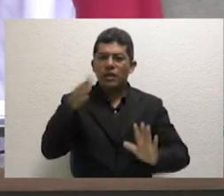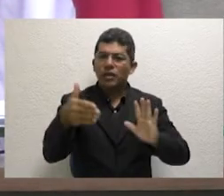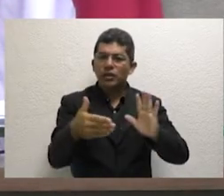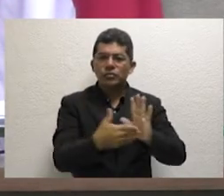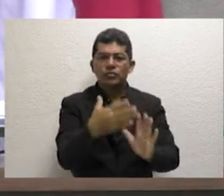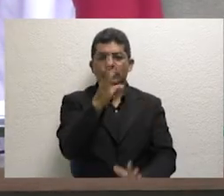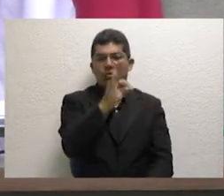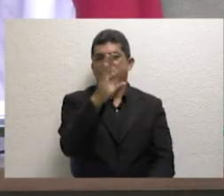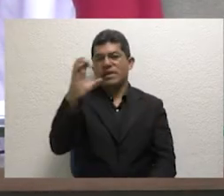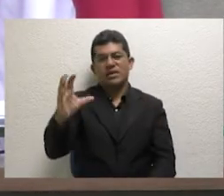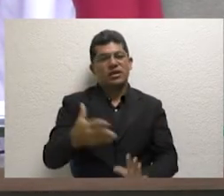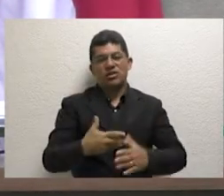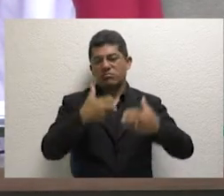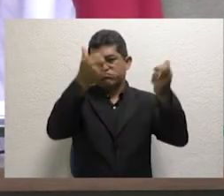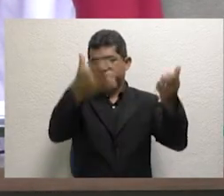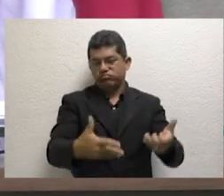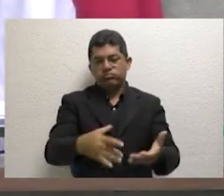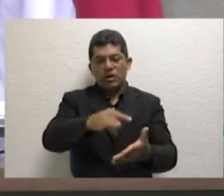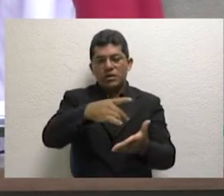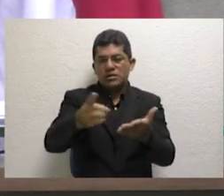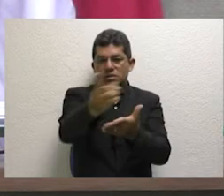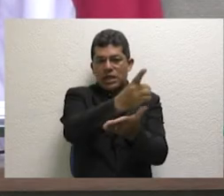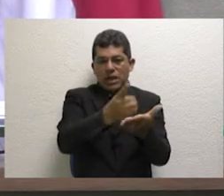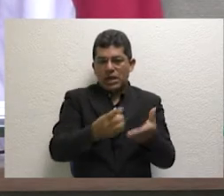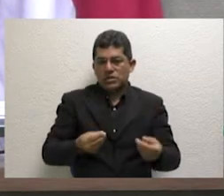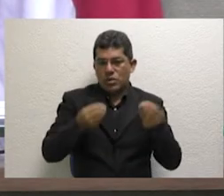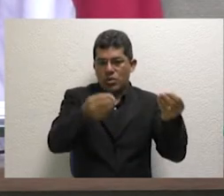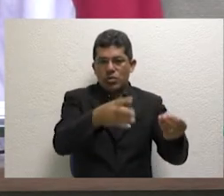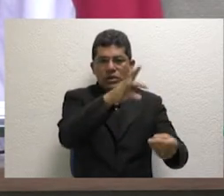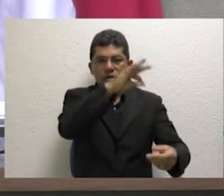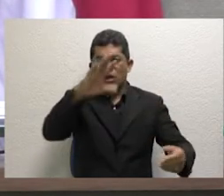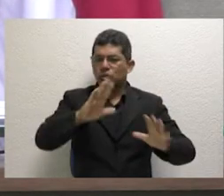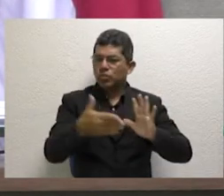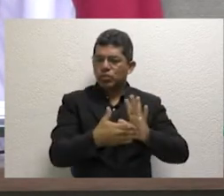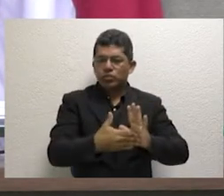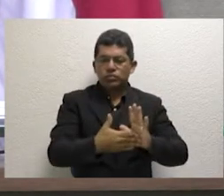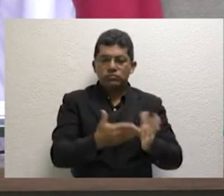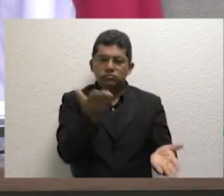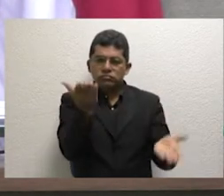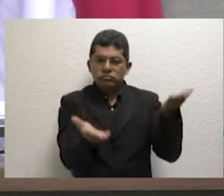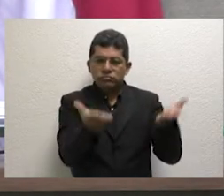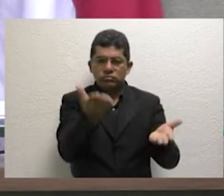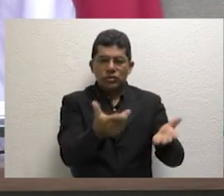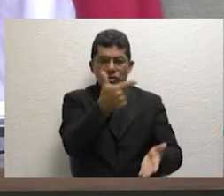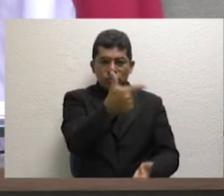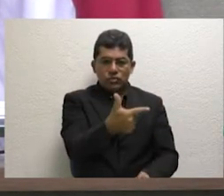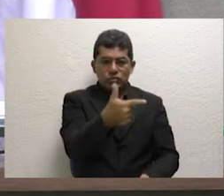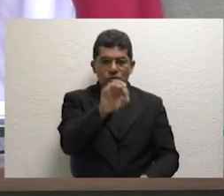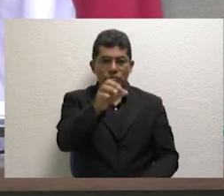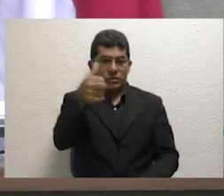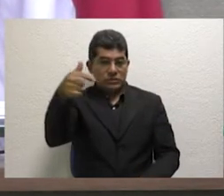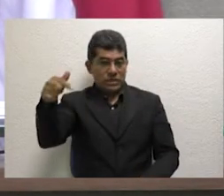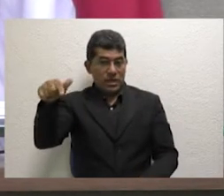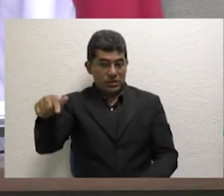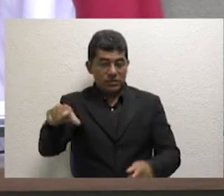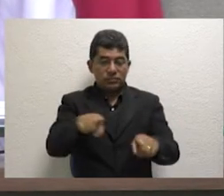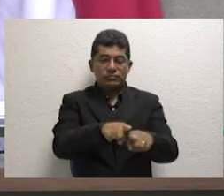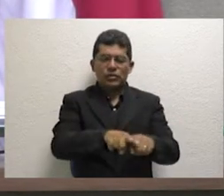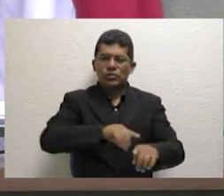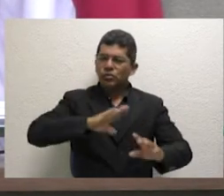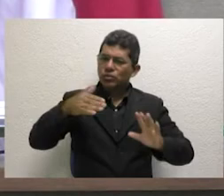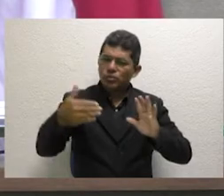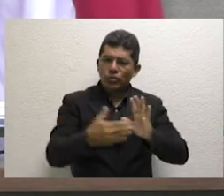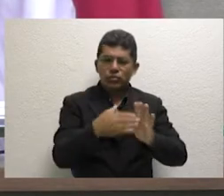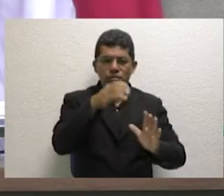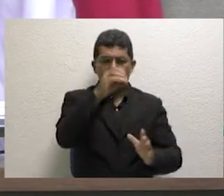de conta do estado do Amazonas o relatório o balanço de 2017 no CIOP em todos